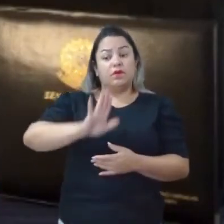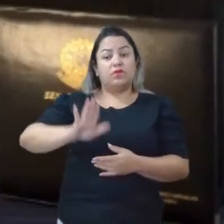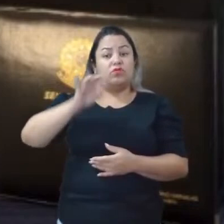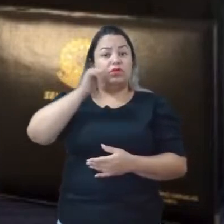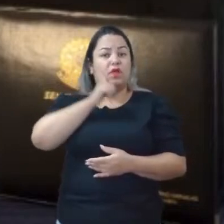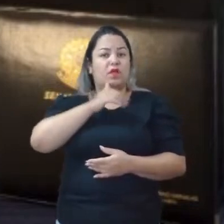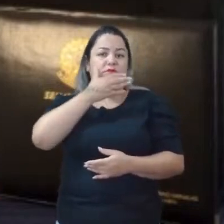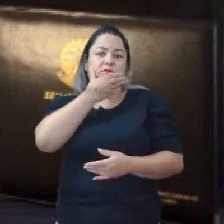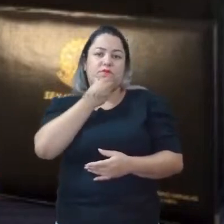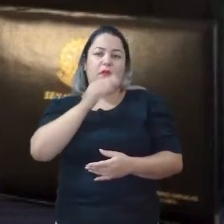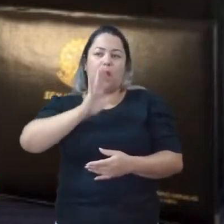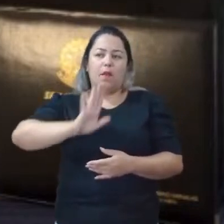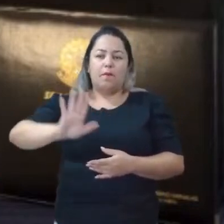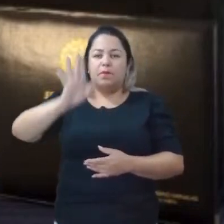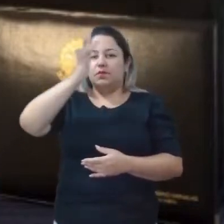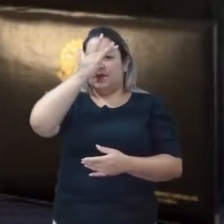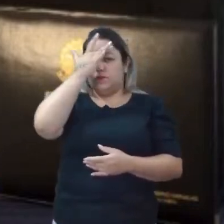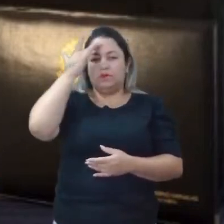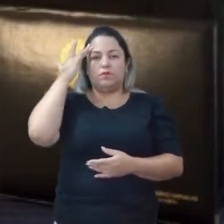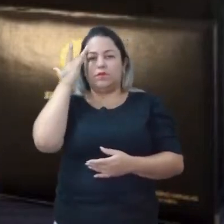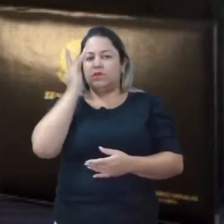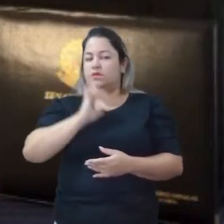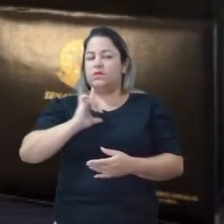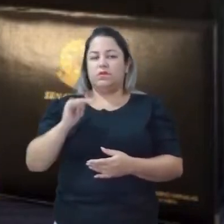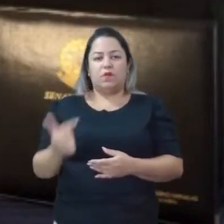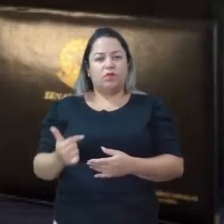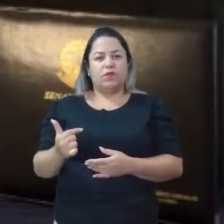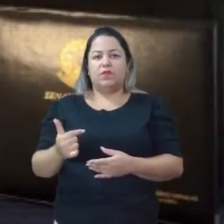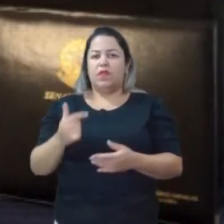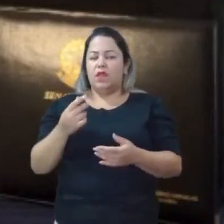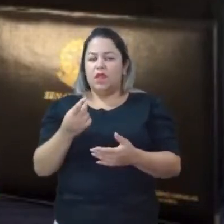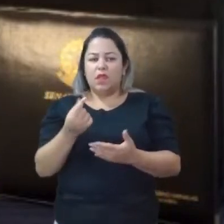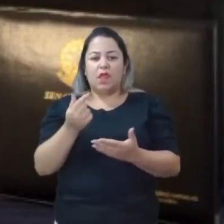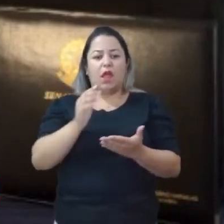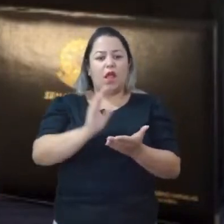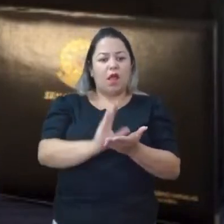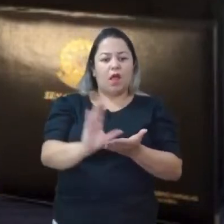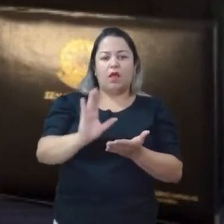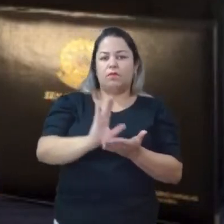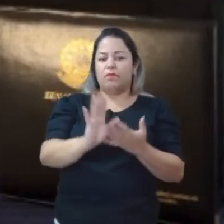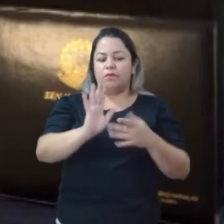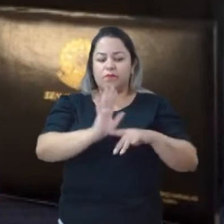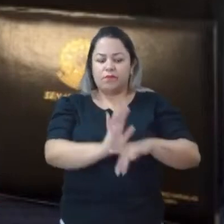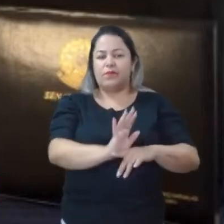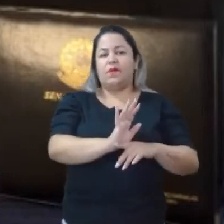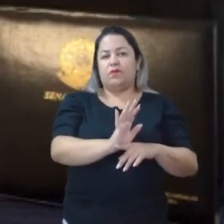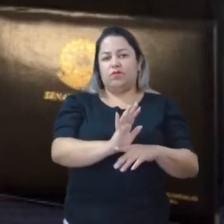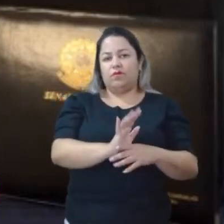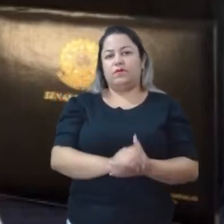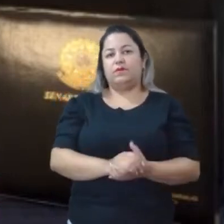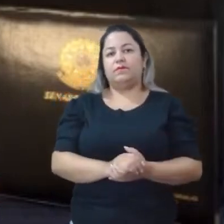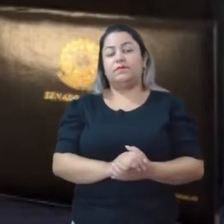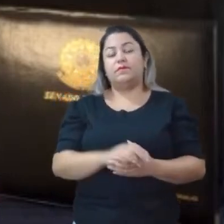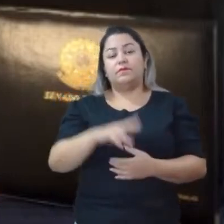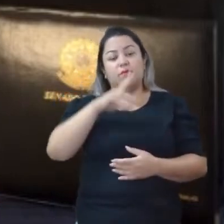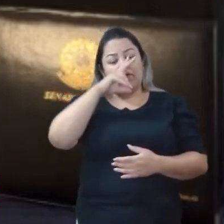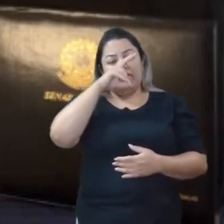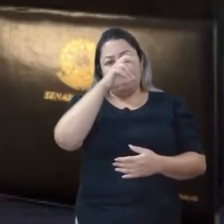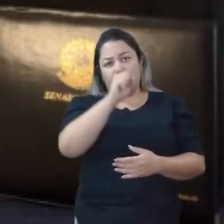candidatos, né? Pessoas que não tenham recursos, pessoas que não tenham